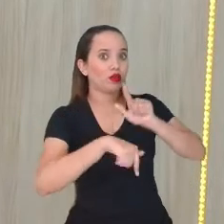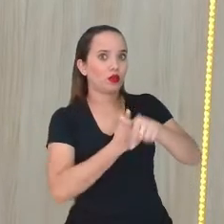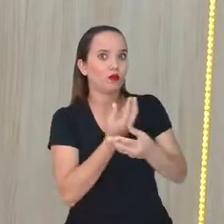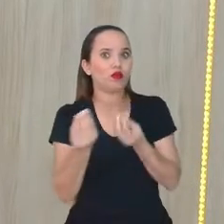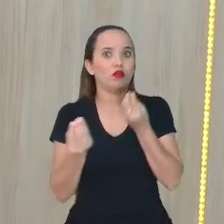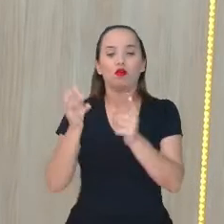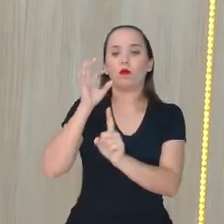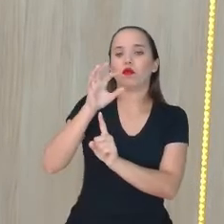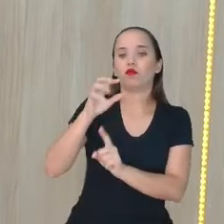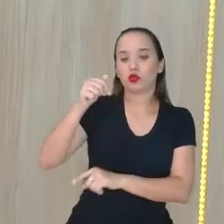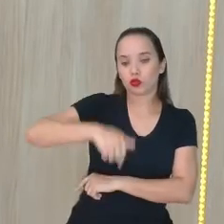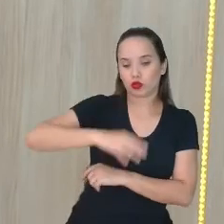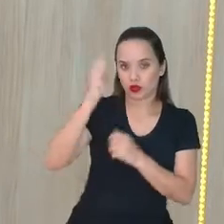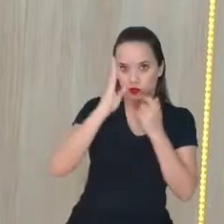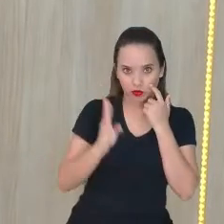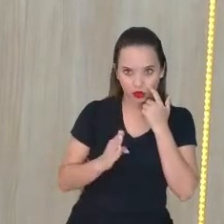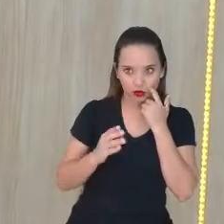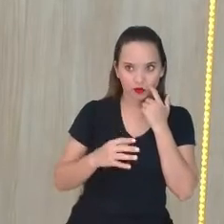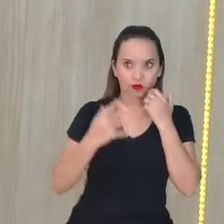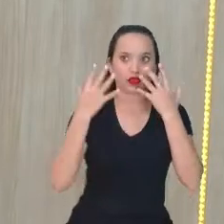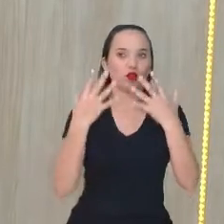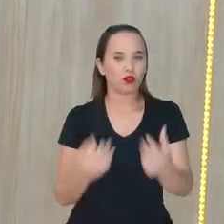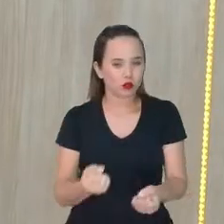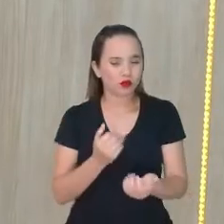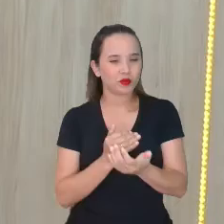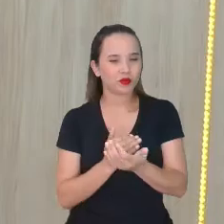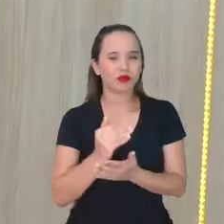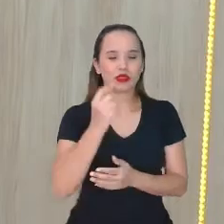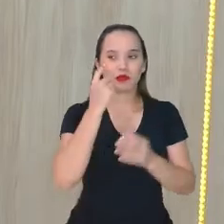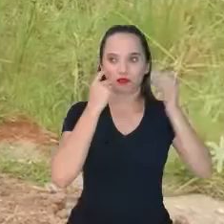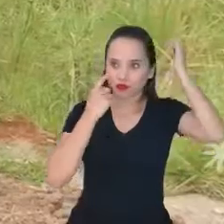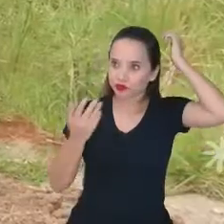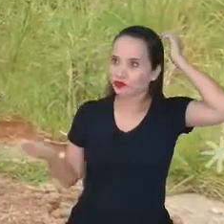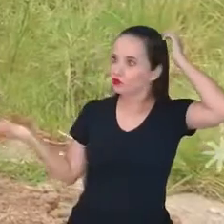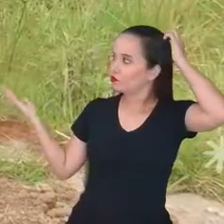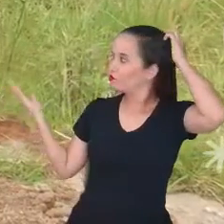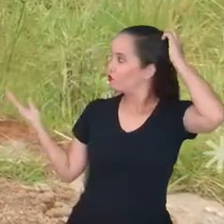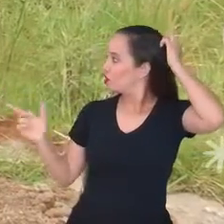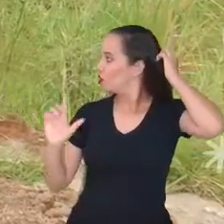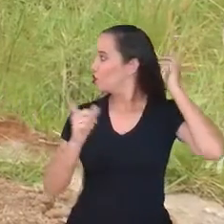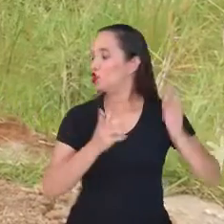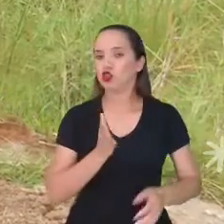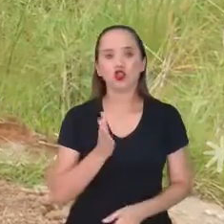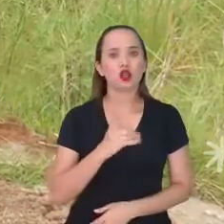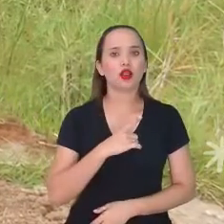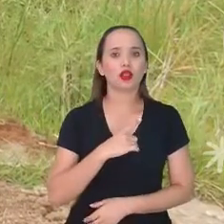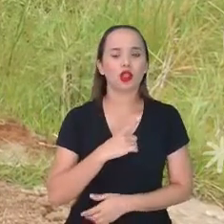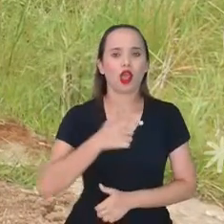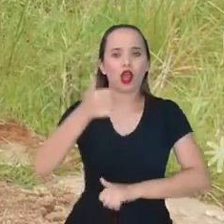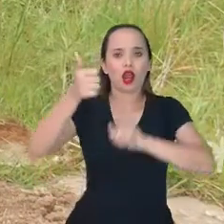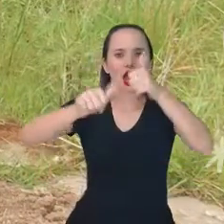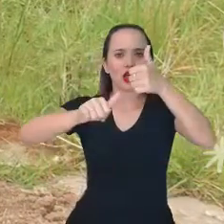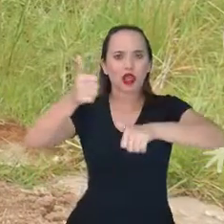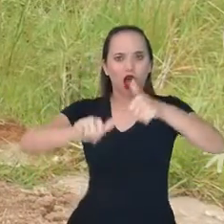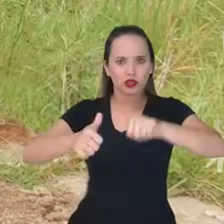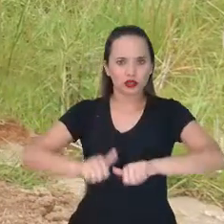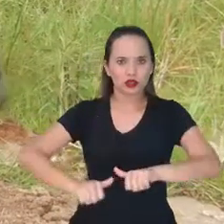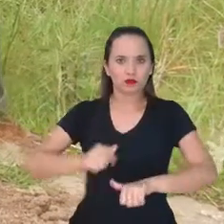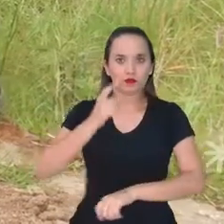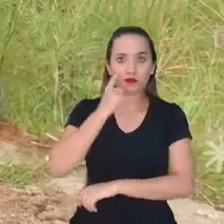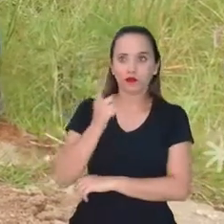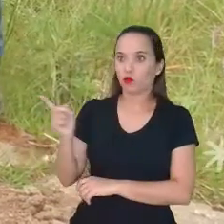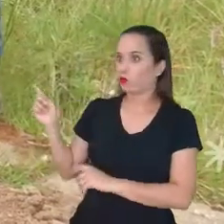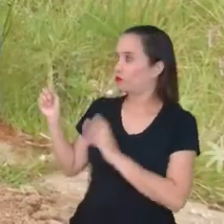Brasil, certo? Então, vamos embora aqui para a aula. E a gente já inicia com aquela análise de vídeos, né? Vamos ver aí